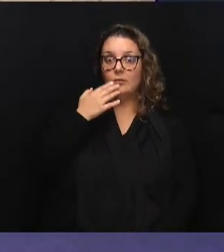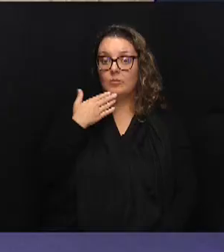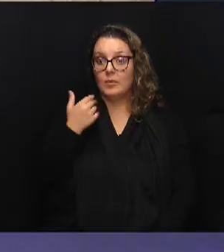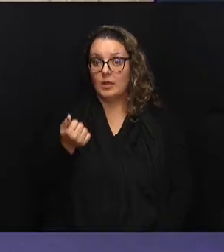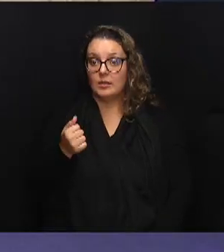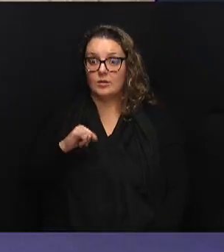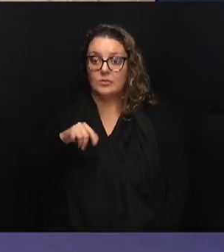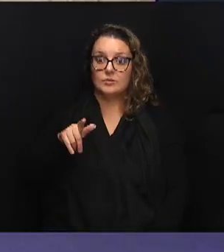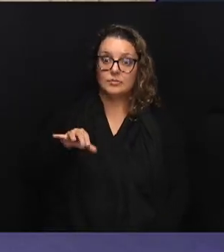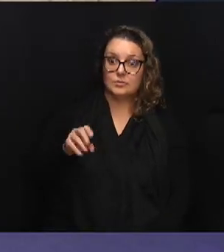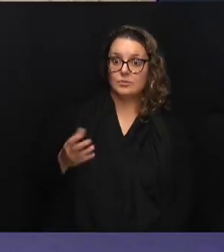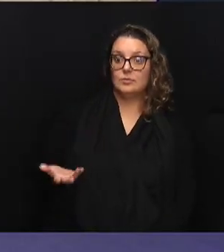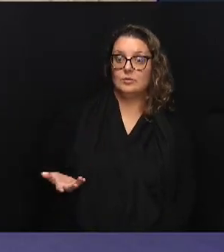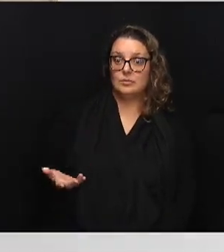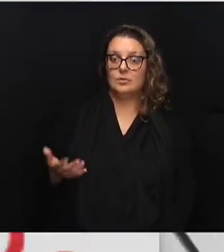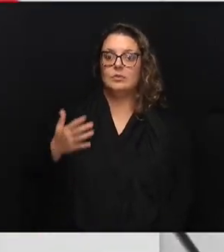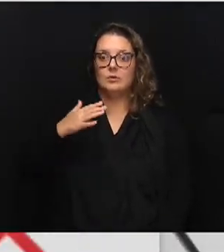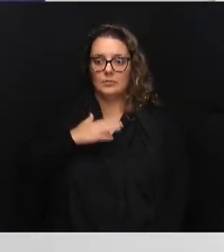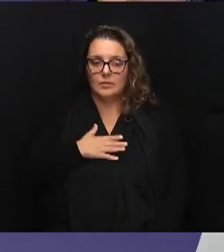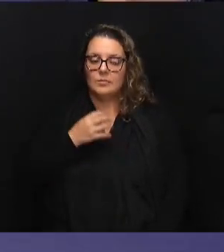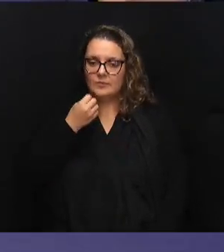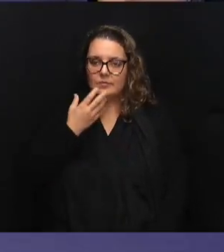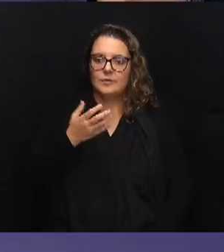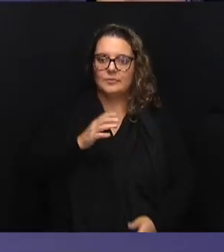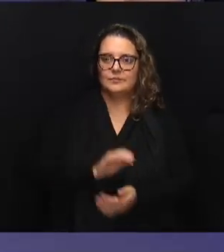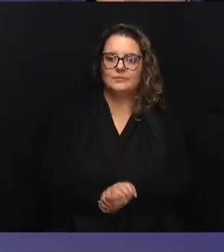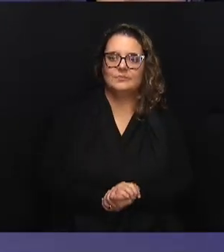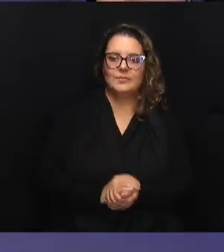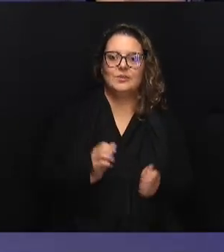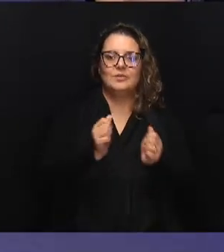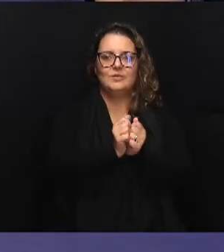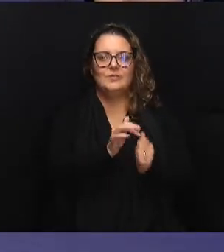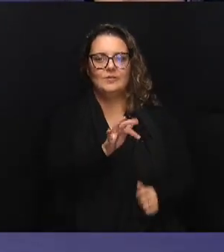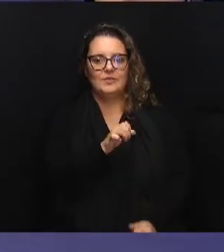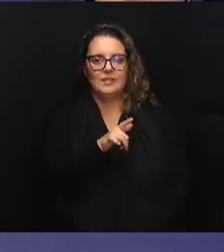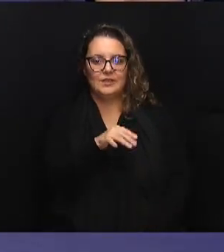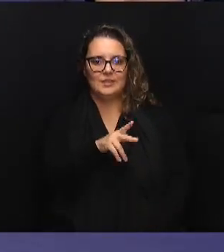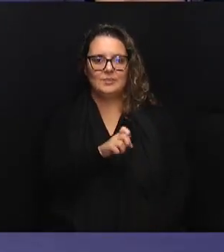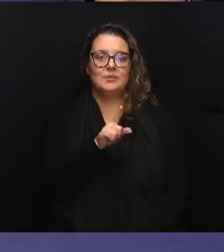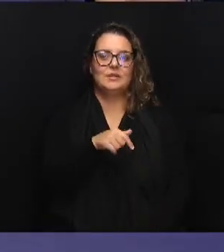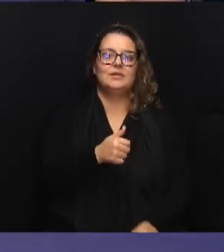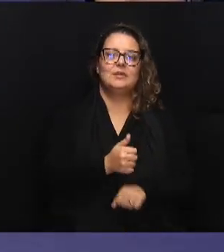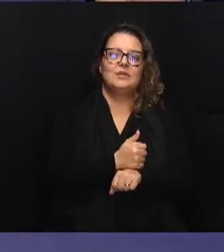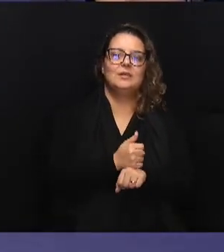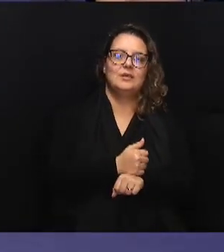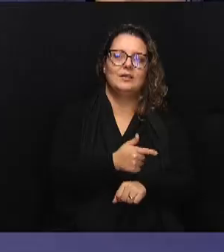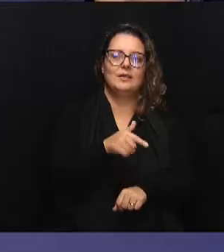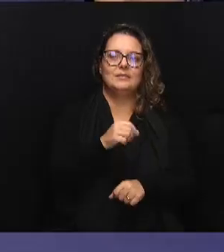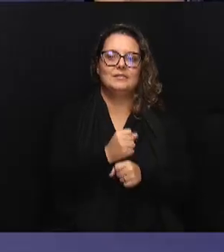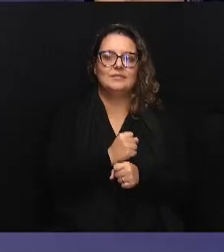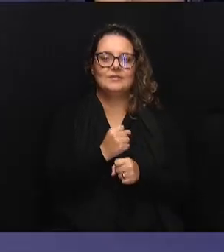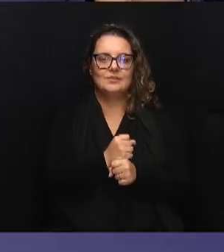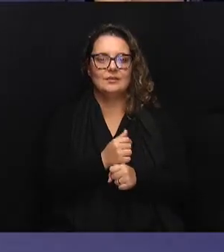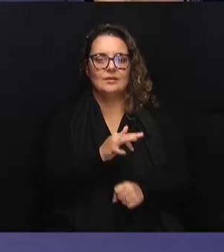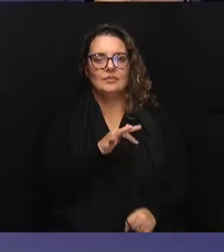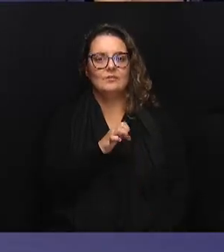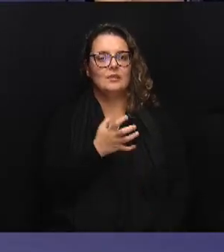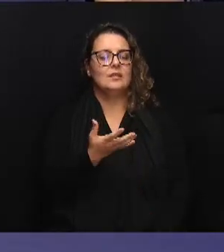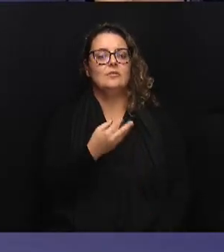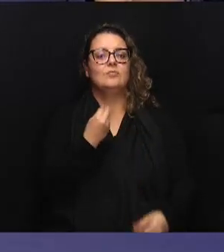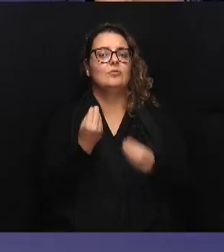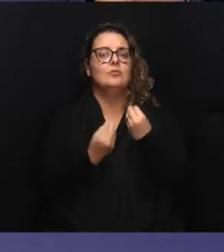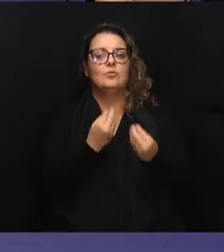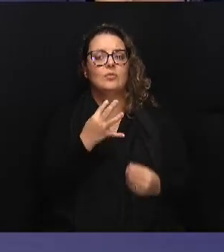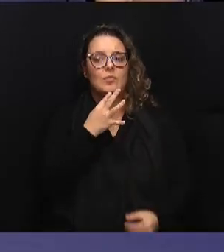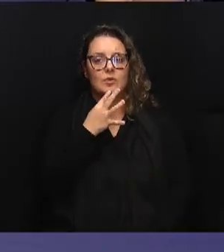melhor... Pra mim foi muito bom isso. Eu tô aqui com o Felipe Teixeira, ele que é jogador de pôquer há 7 anos. Ô Fê, como que você conheceu